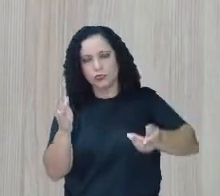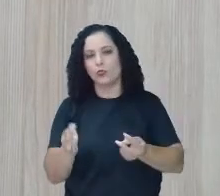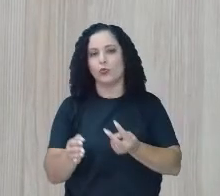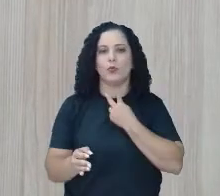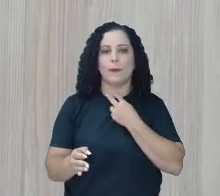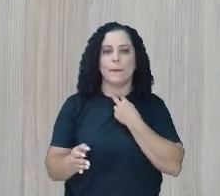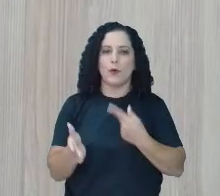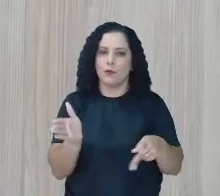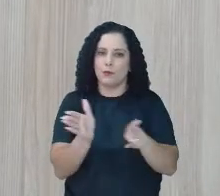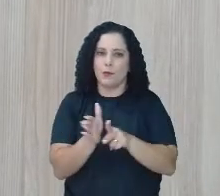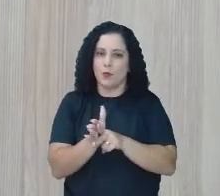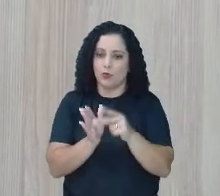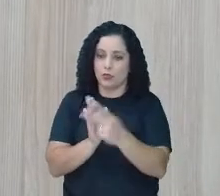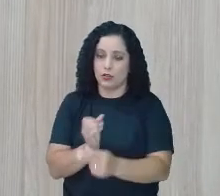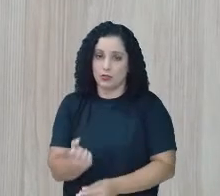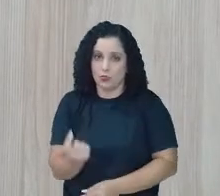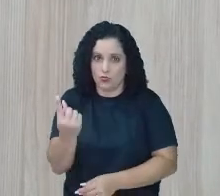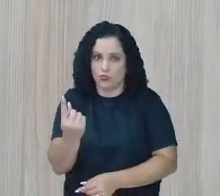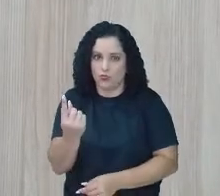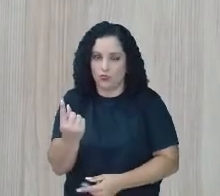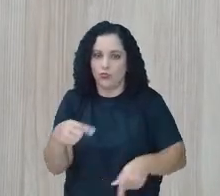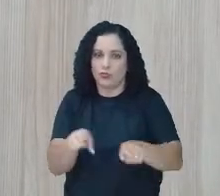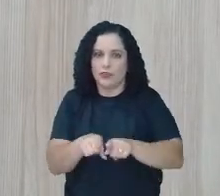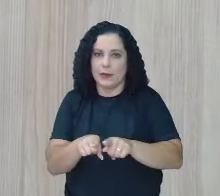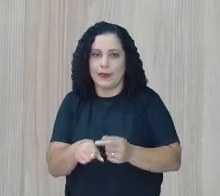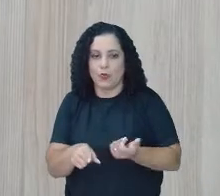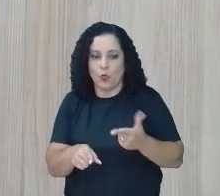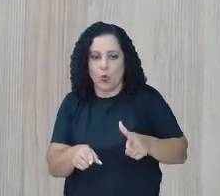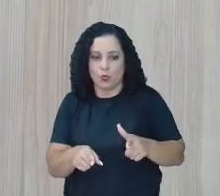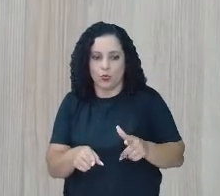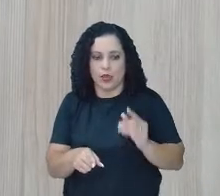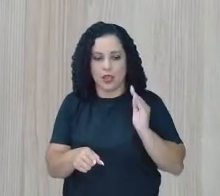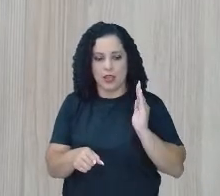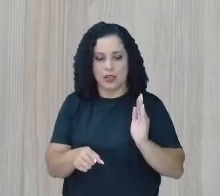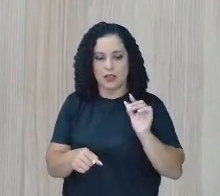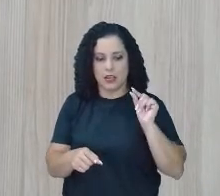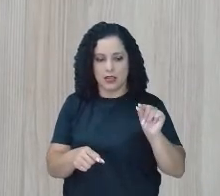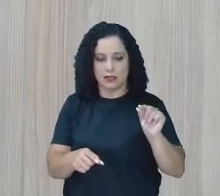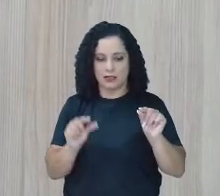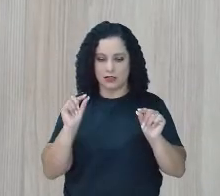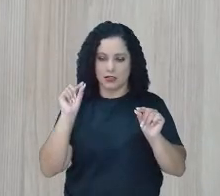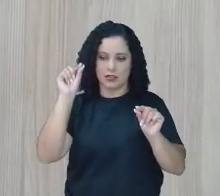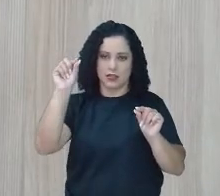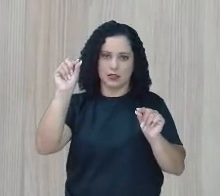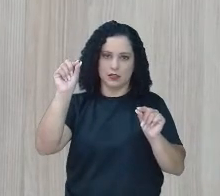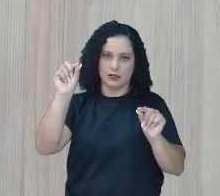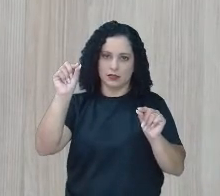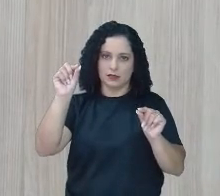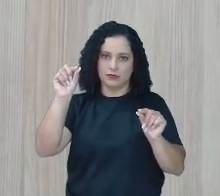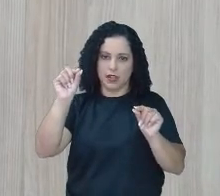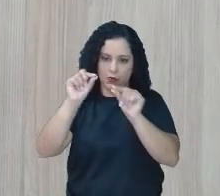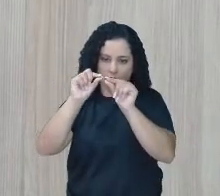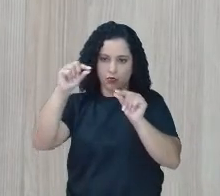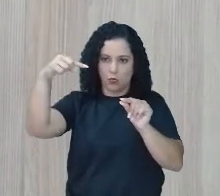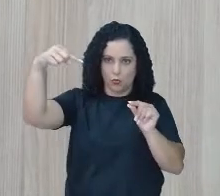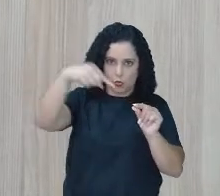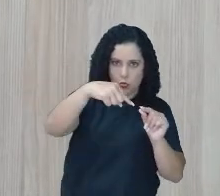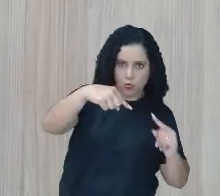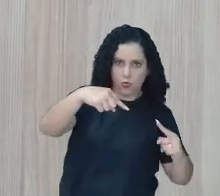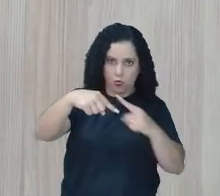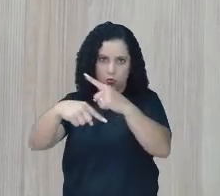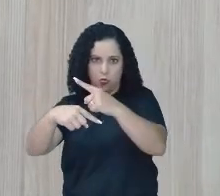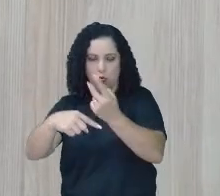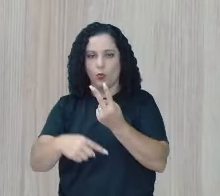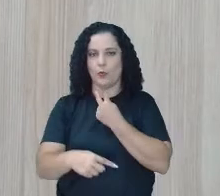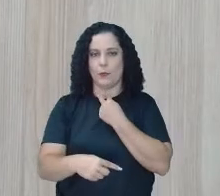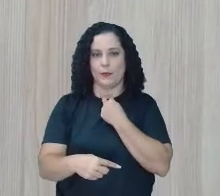esse vértice que a gente está utilizando, nem com os outros 2 vértices que estão adjacentes a eles. Porque, como eu já falei, se